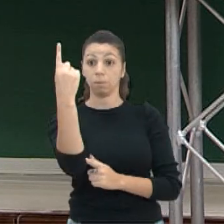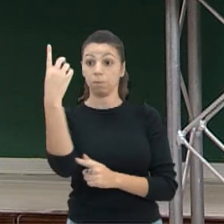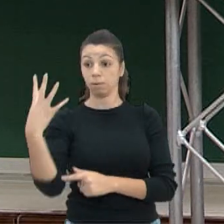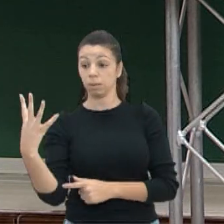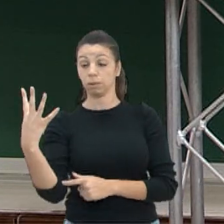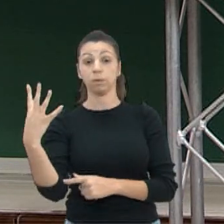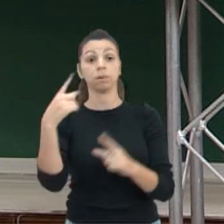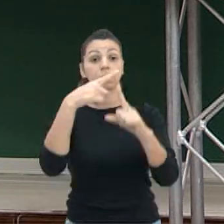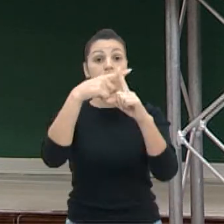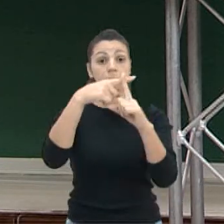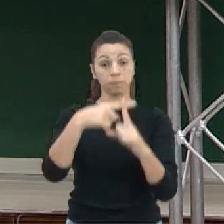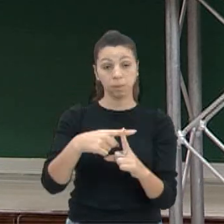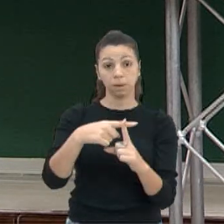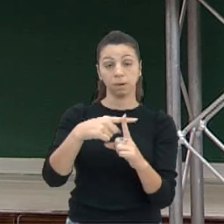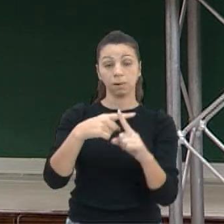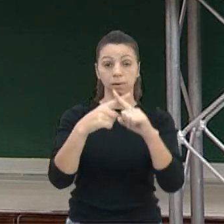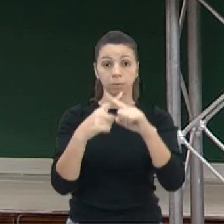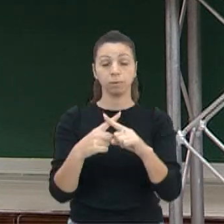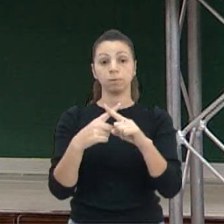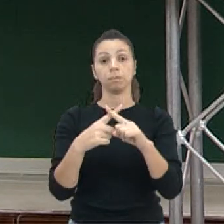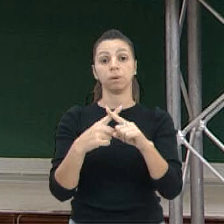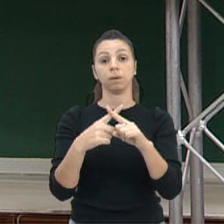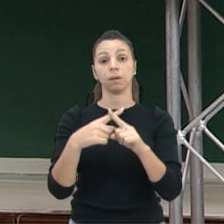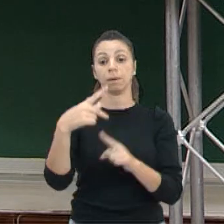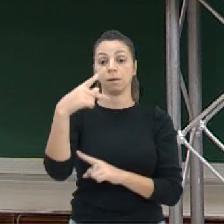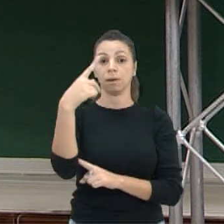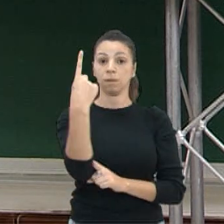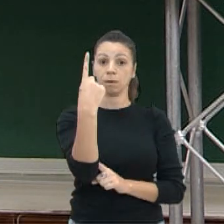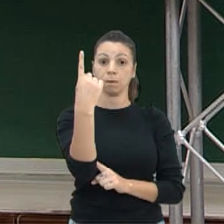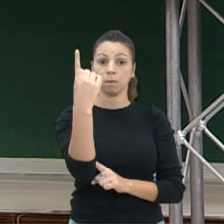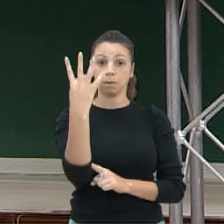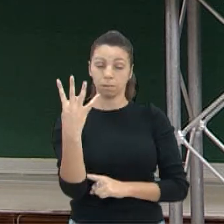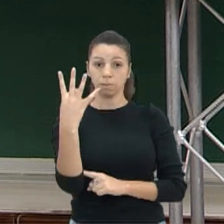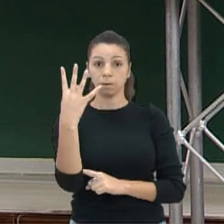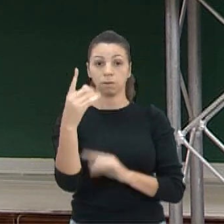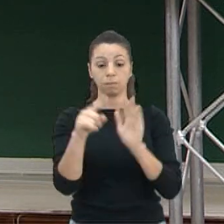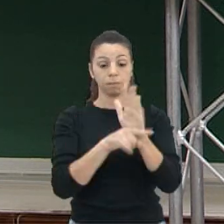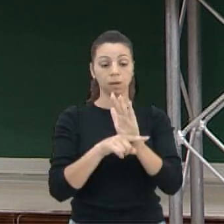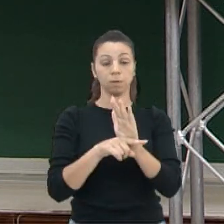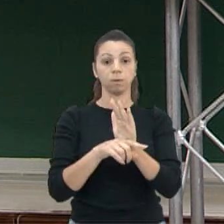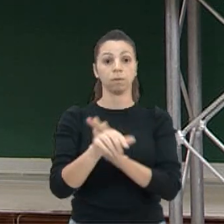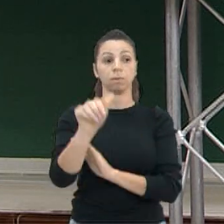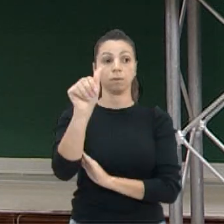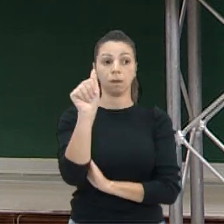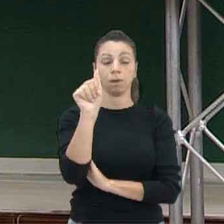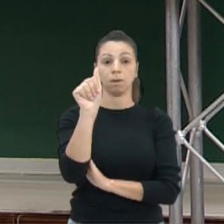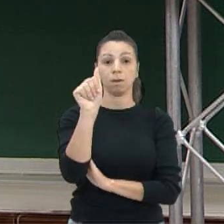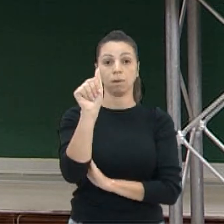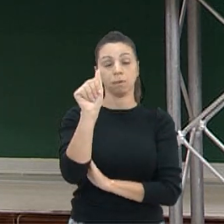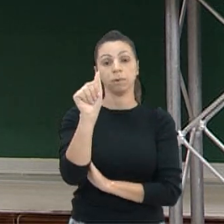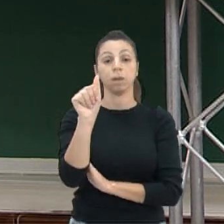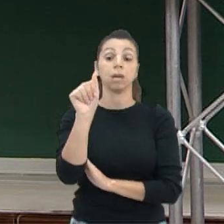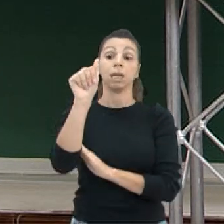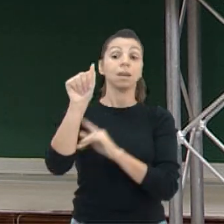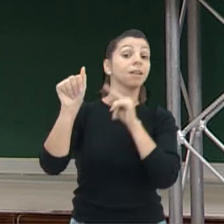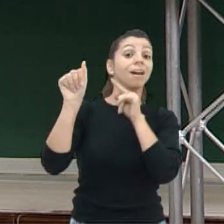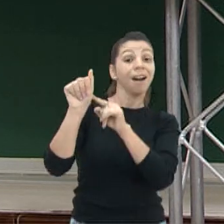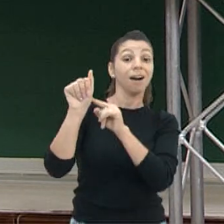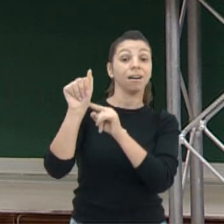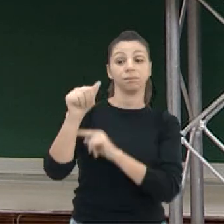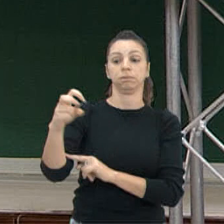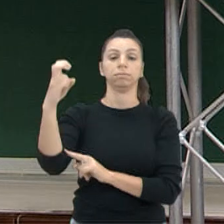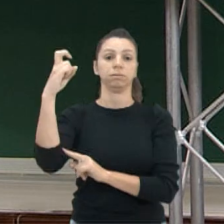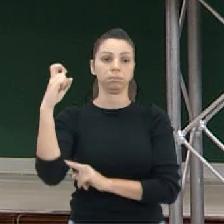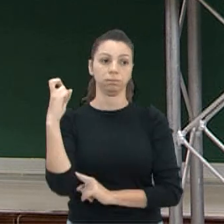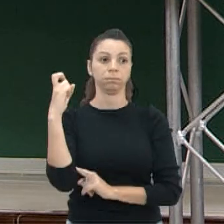multiplica 14 menos A. Quanto que é A? A vale 5. 14 vezes 9, que é o valor de 14